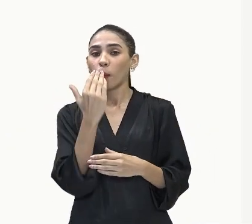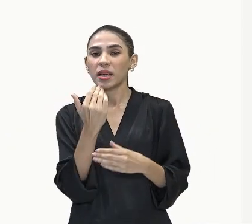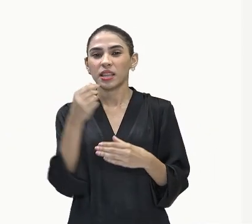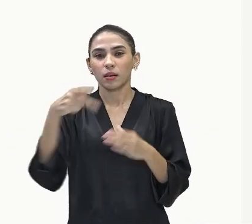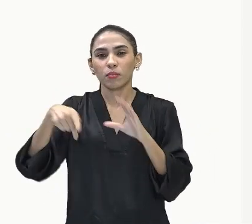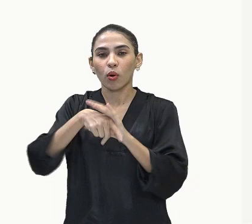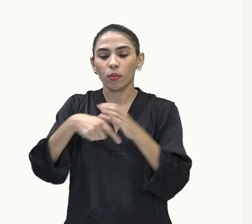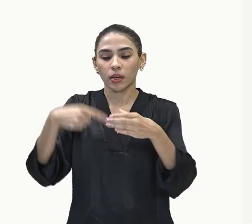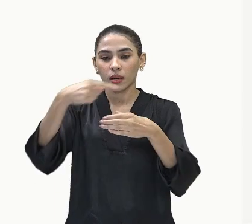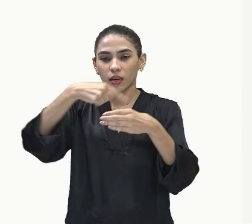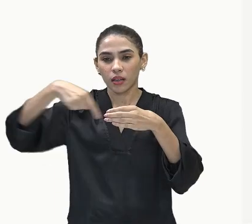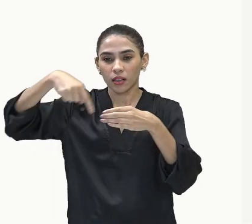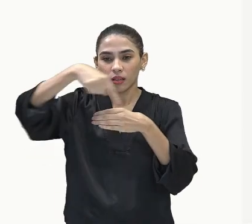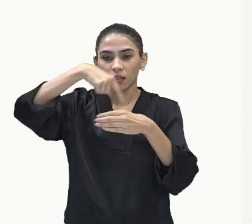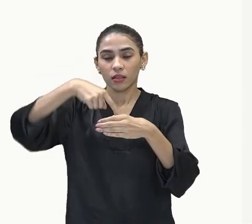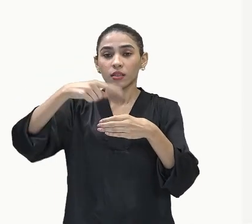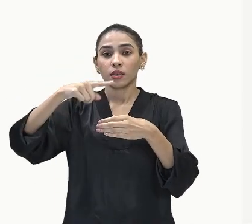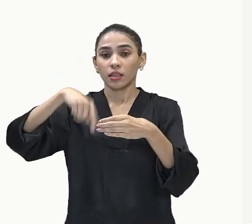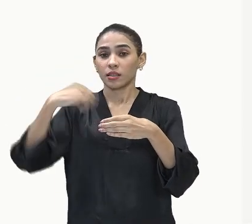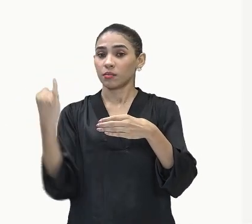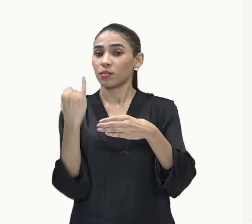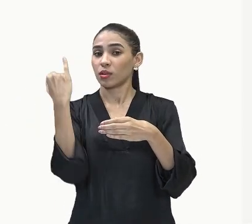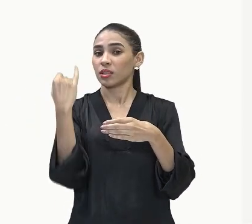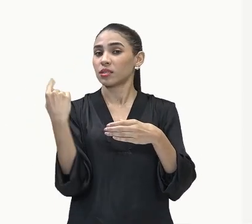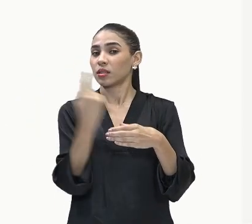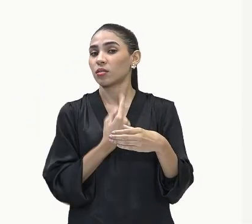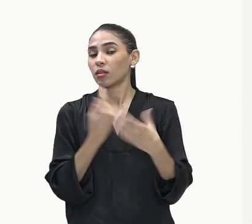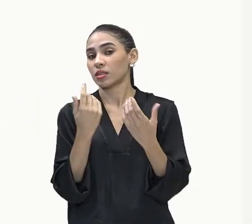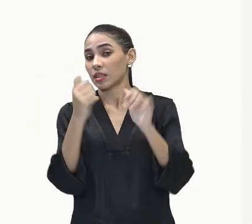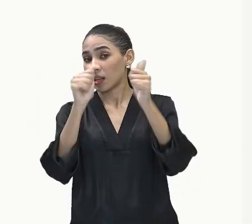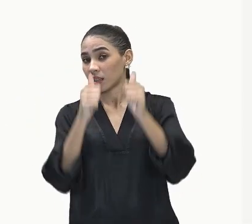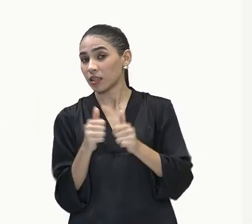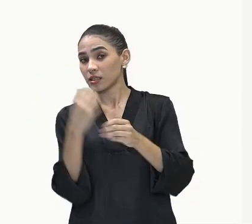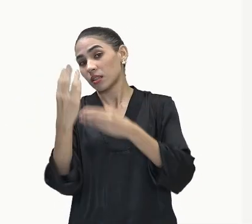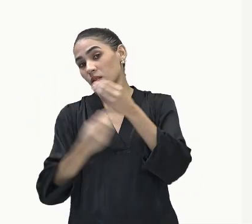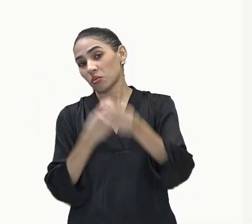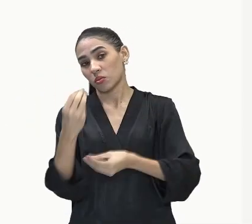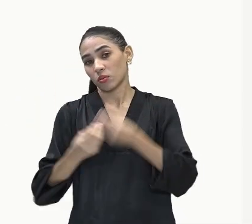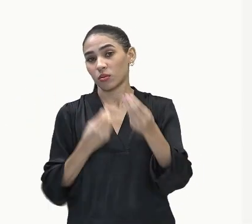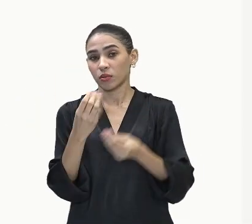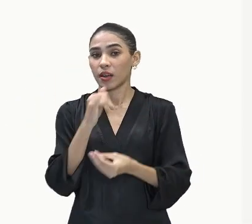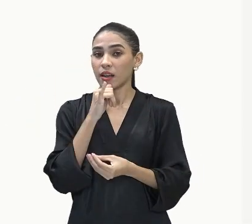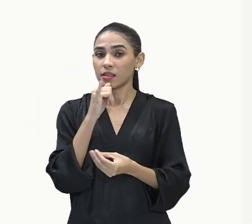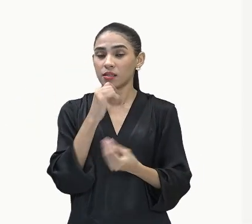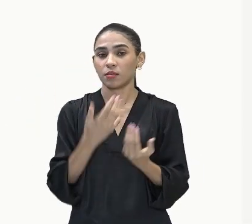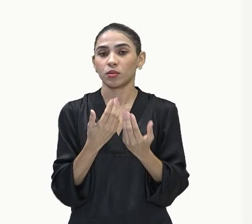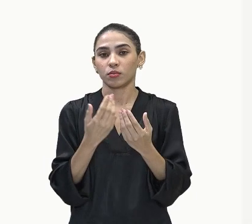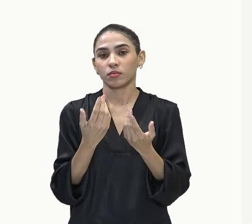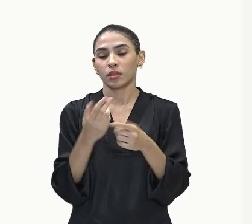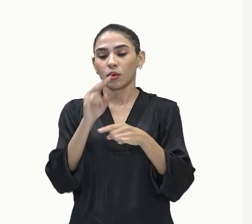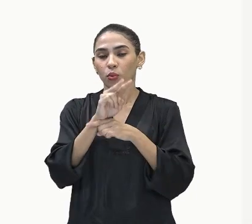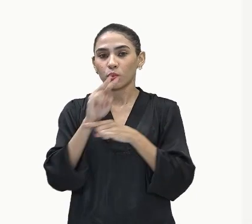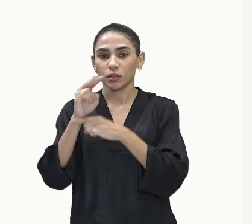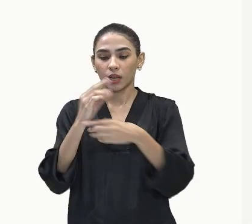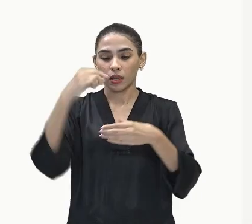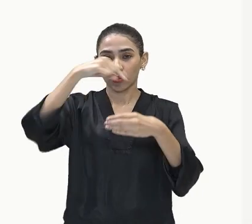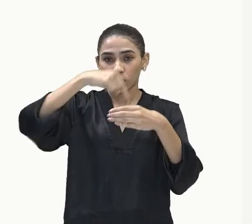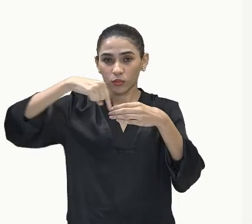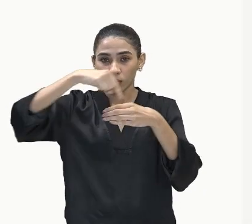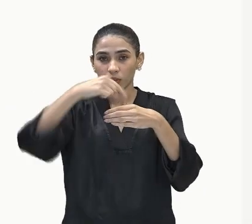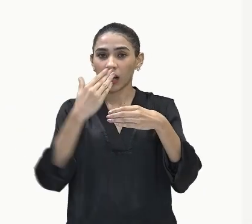devido à importância da gente verificar o estado de o estado de conservação desses